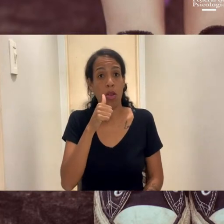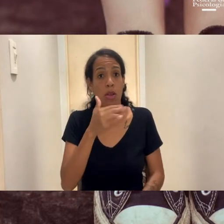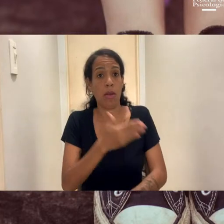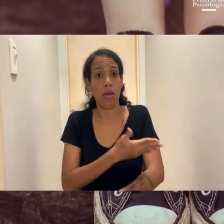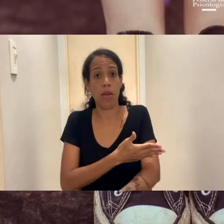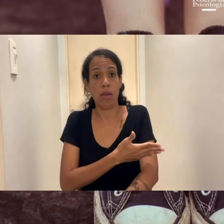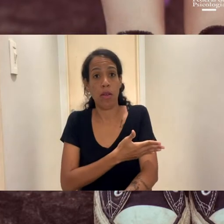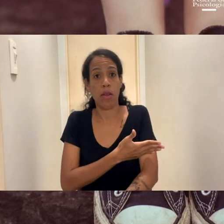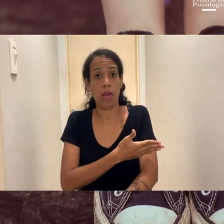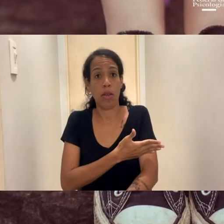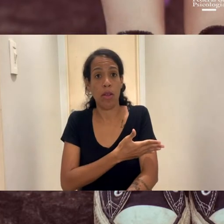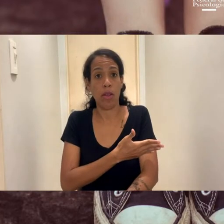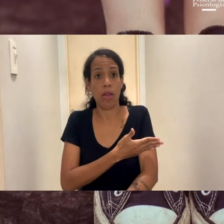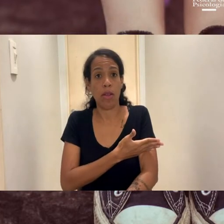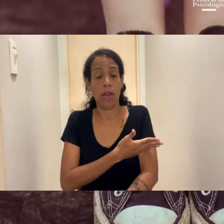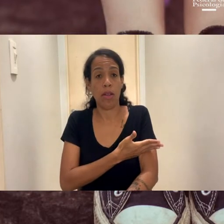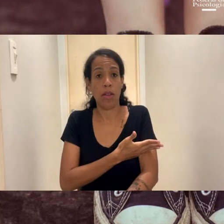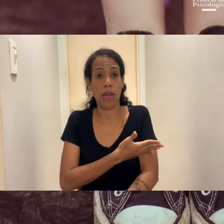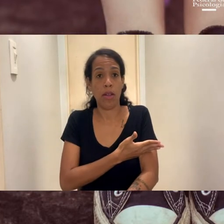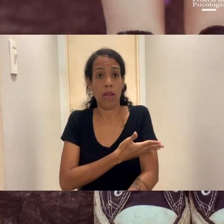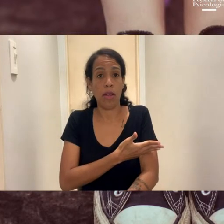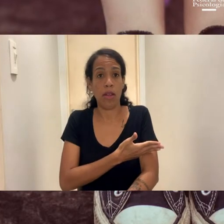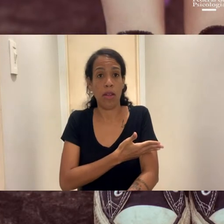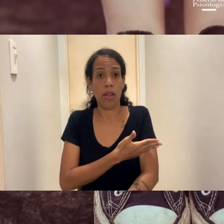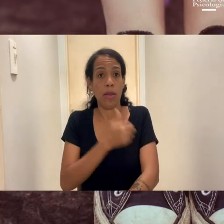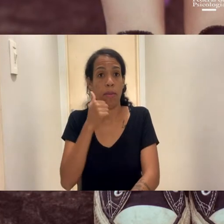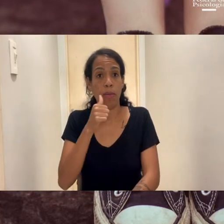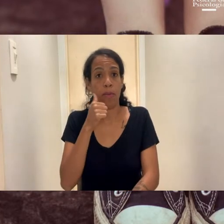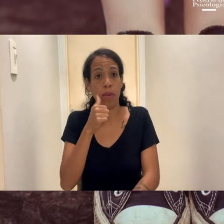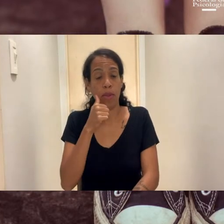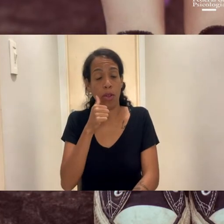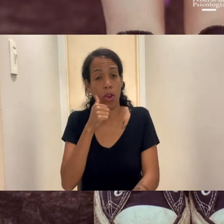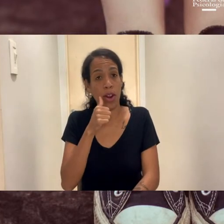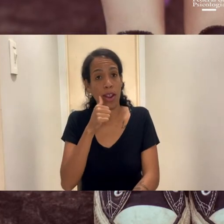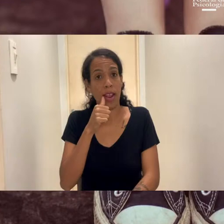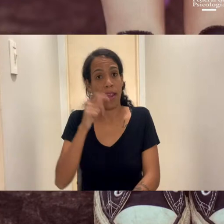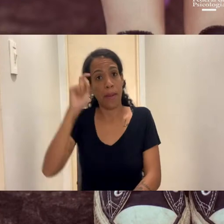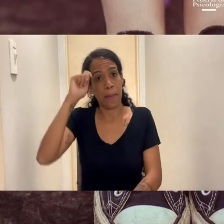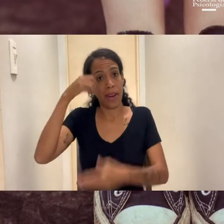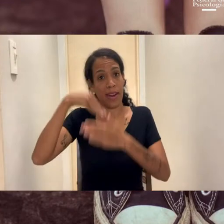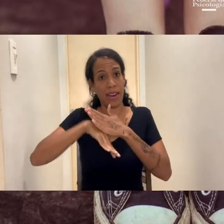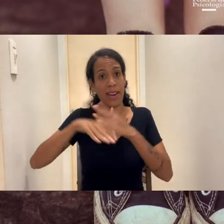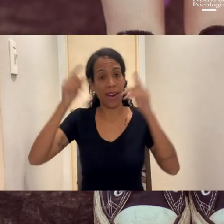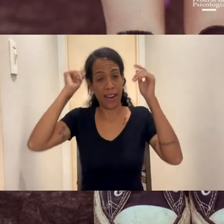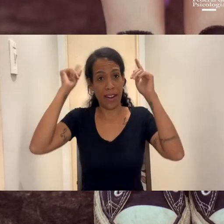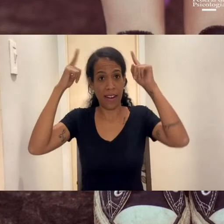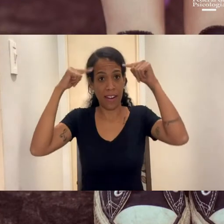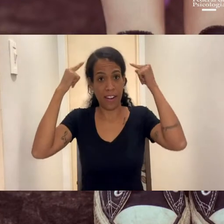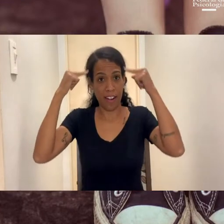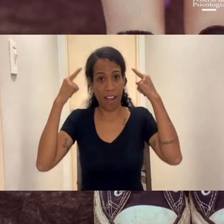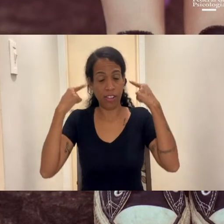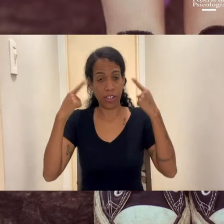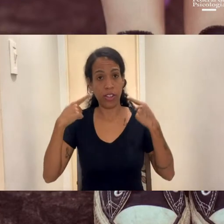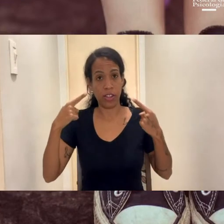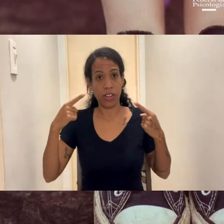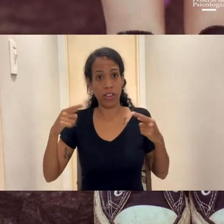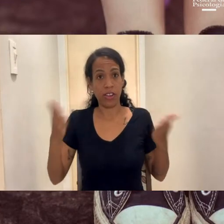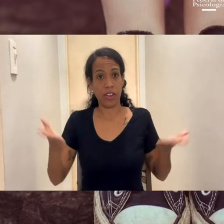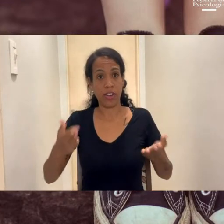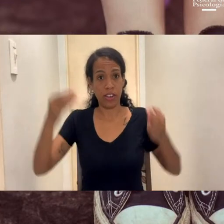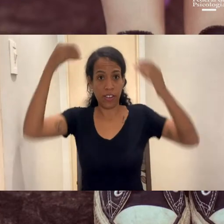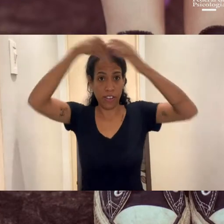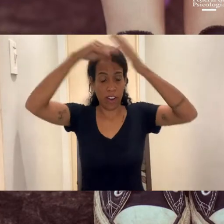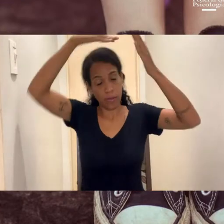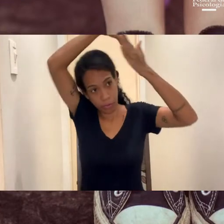branca, uma mulher negra, de pele clara, meu cabelo é cacheado, mas nesse momento meu cabelo está dentro